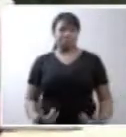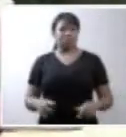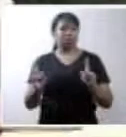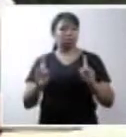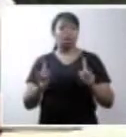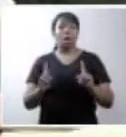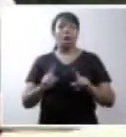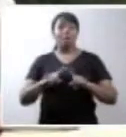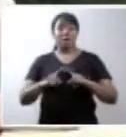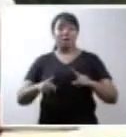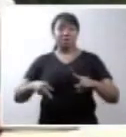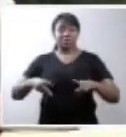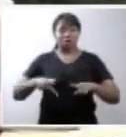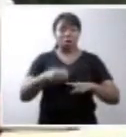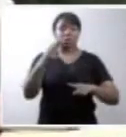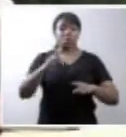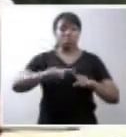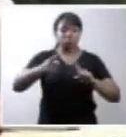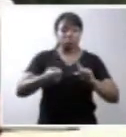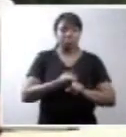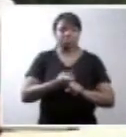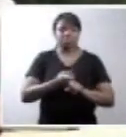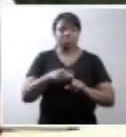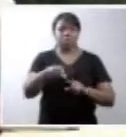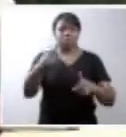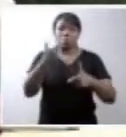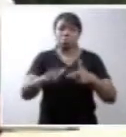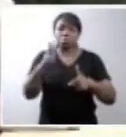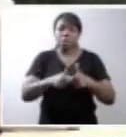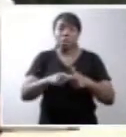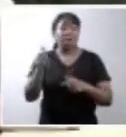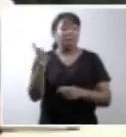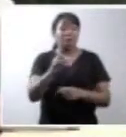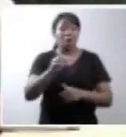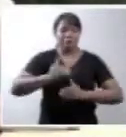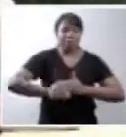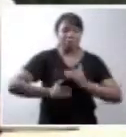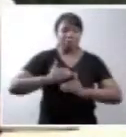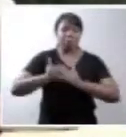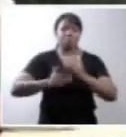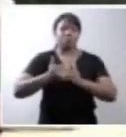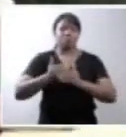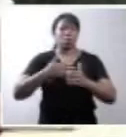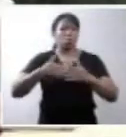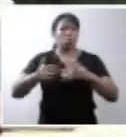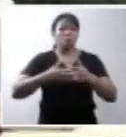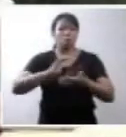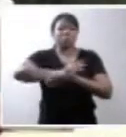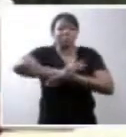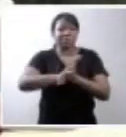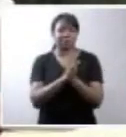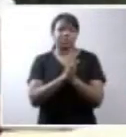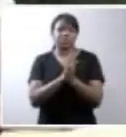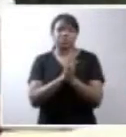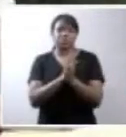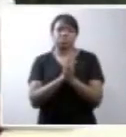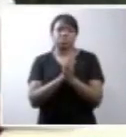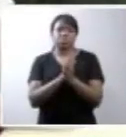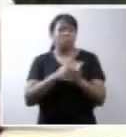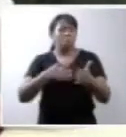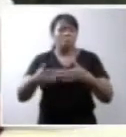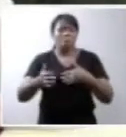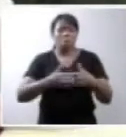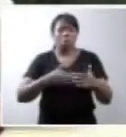portanto, a interrupção da gestação, neste caso, não envolve quer discriminação,